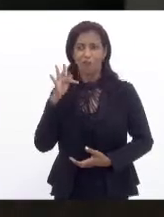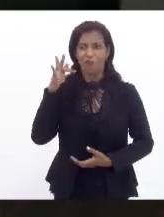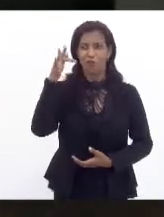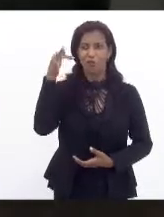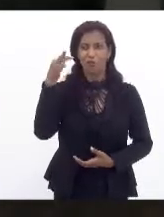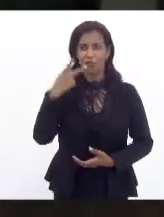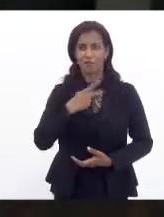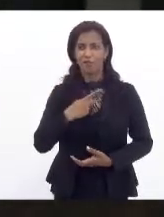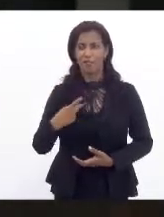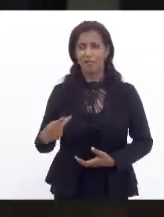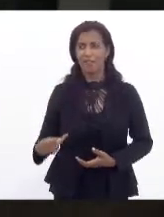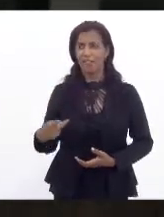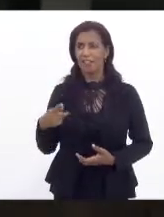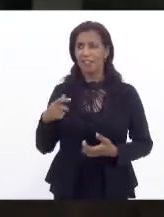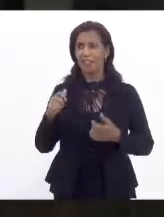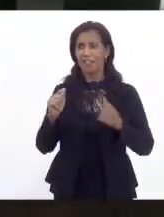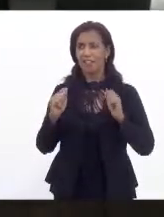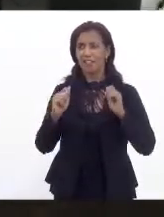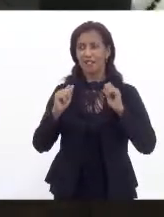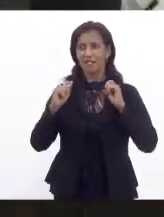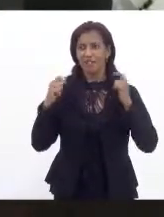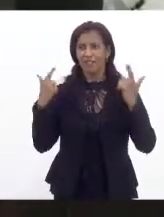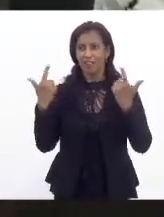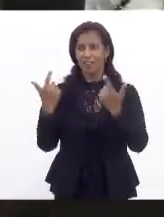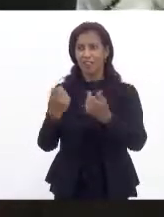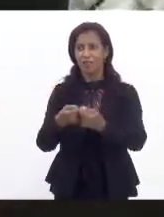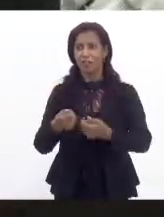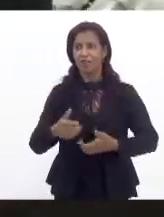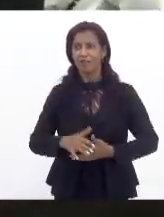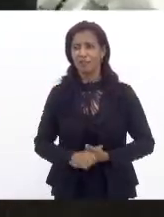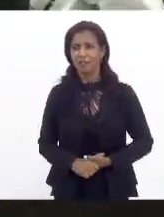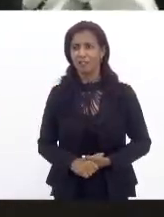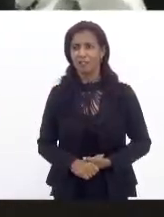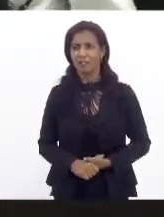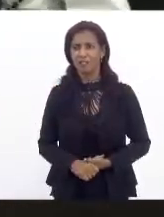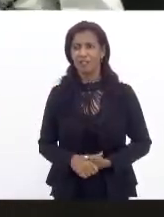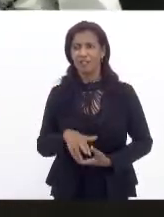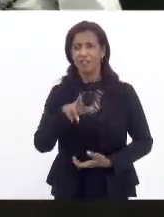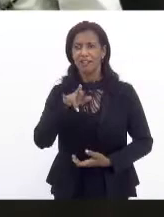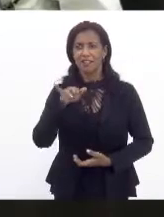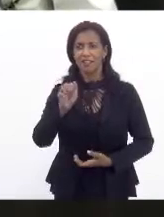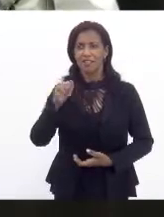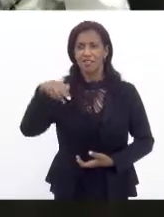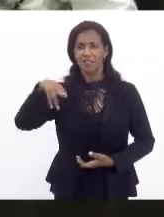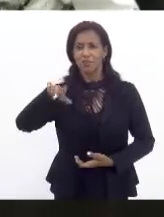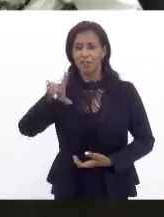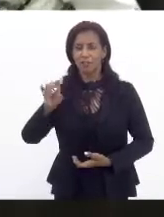Assembleia, Cris Viana. Está aí meu voto! Está aí meu voto!